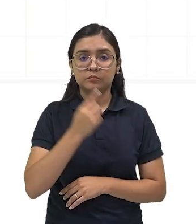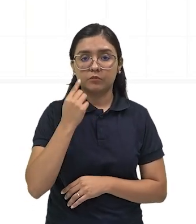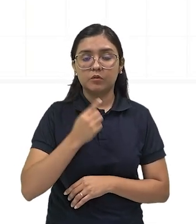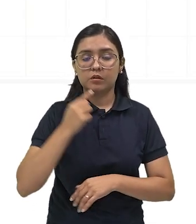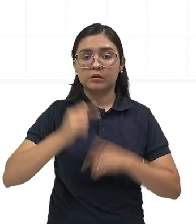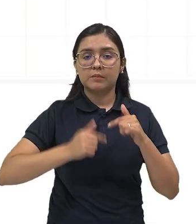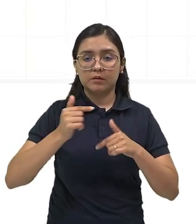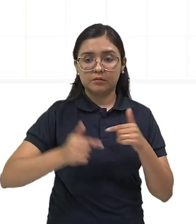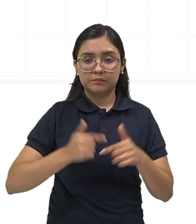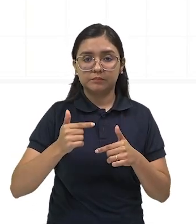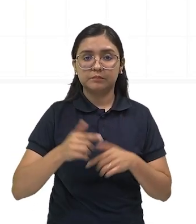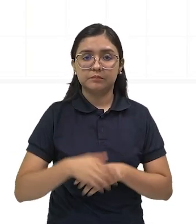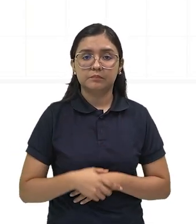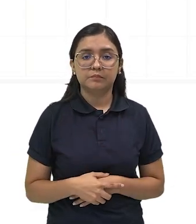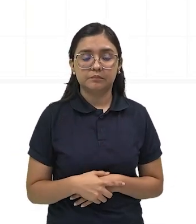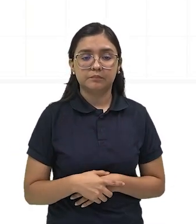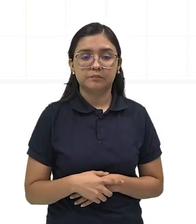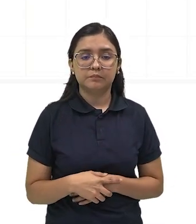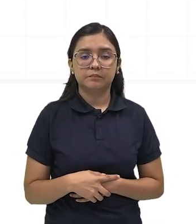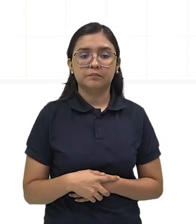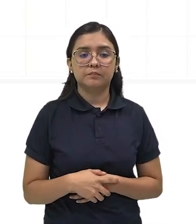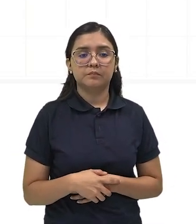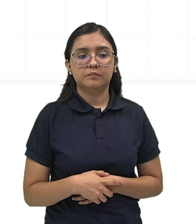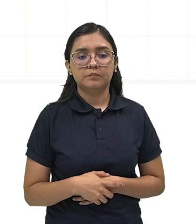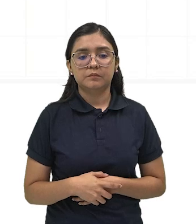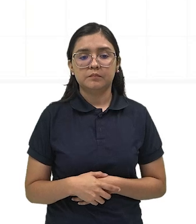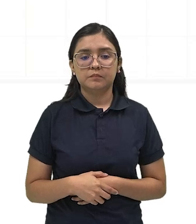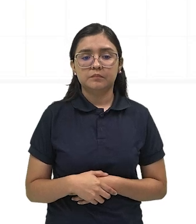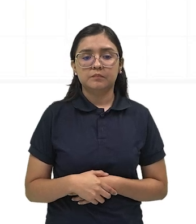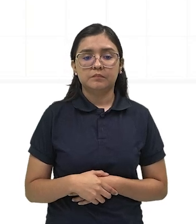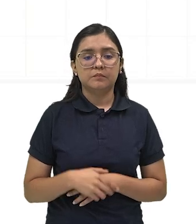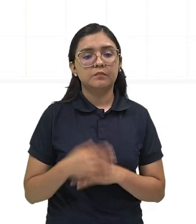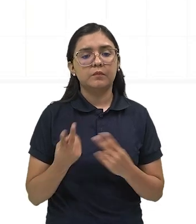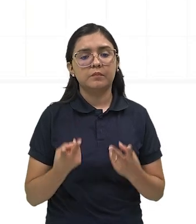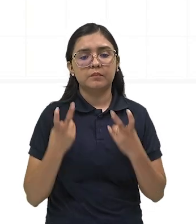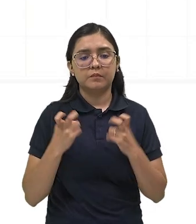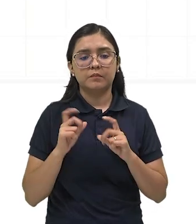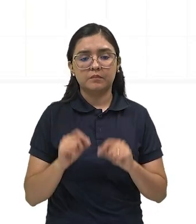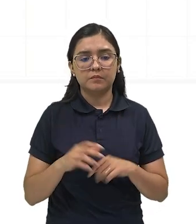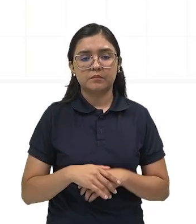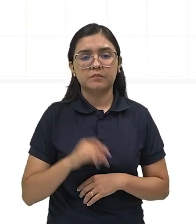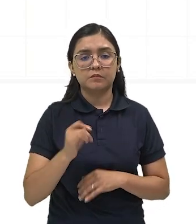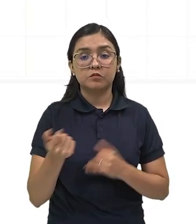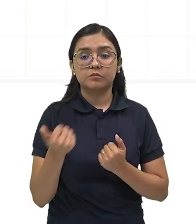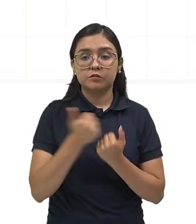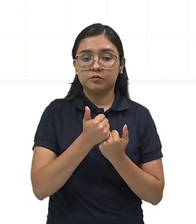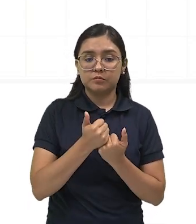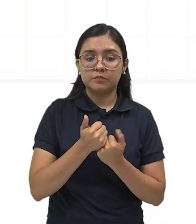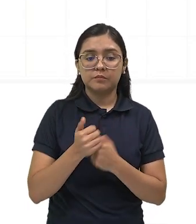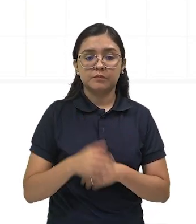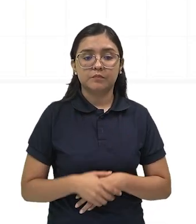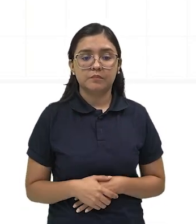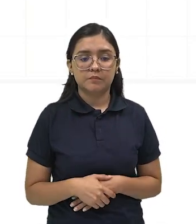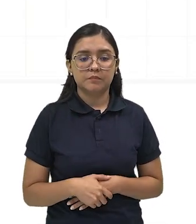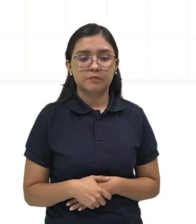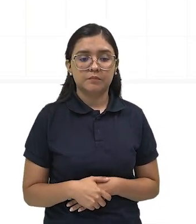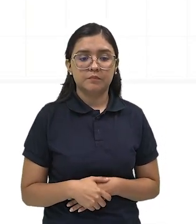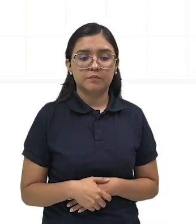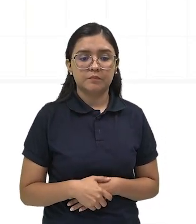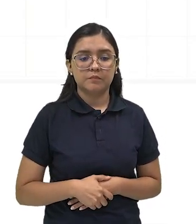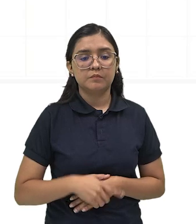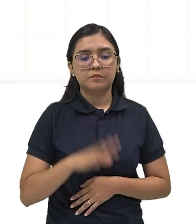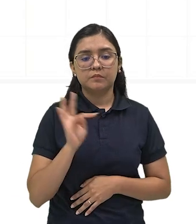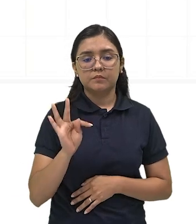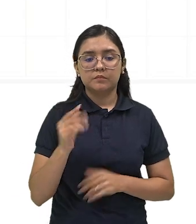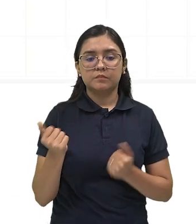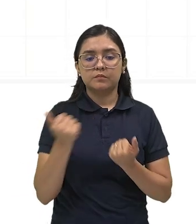trabalhada. Vamos facilmente verificarmos aqui ao substituirmos na variável